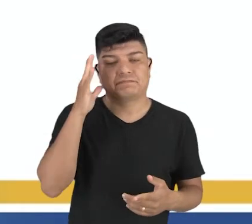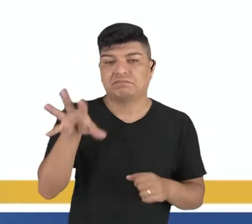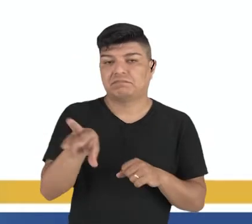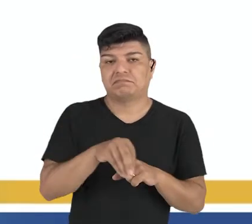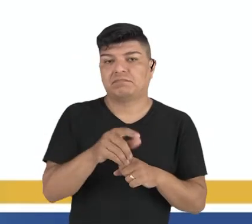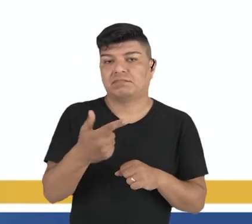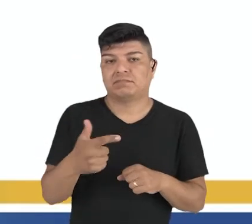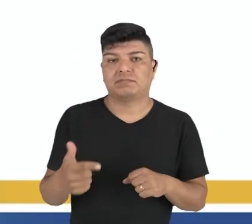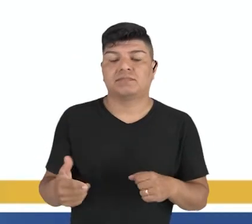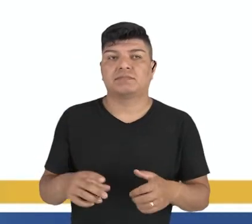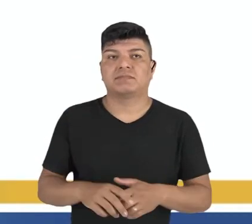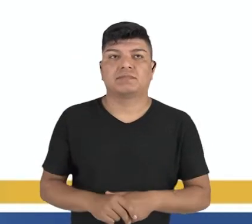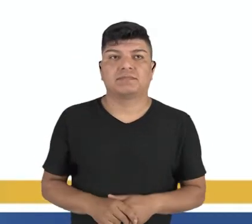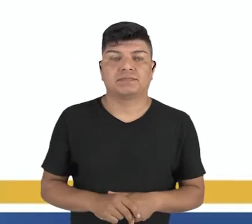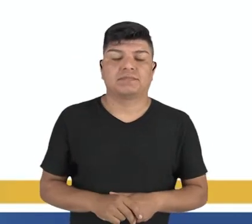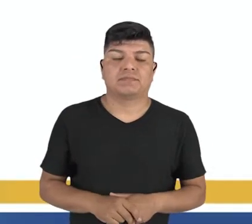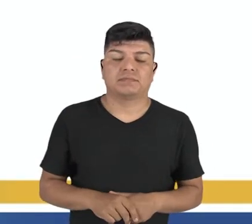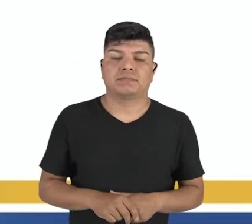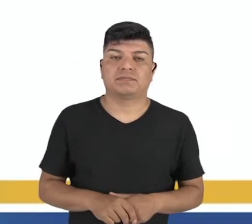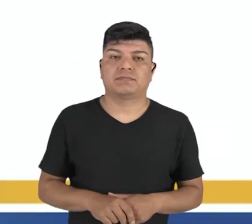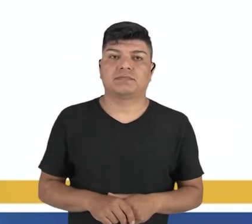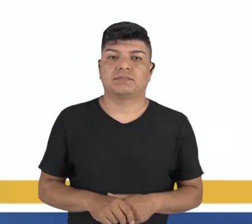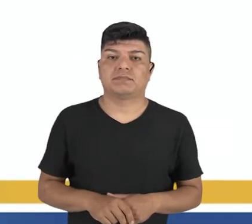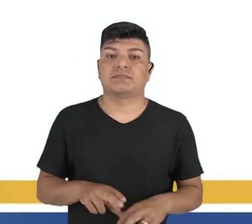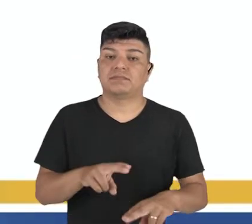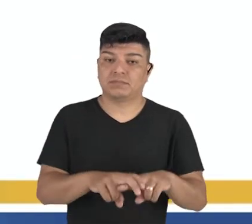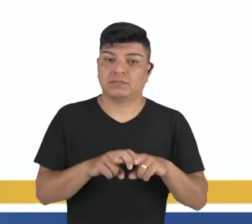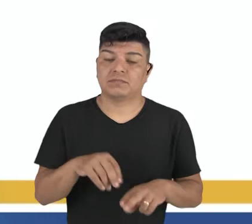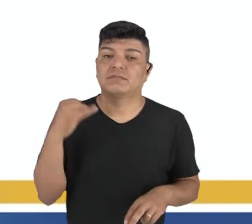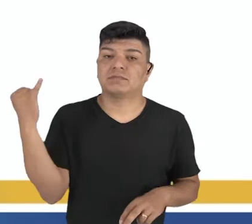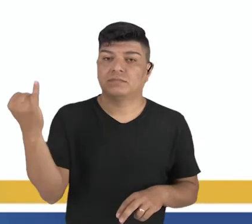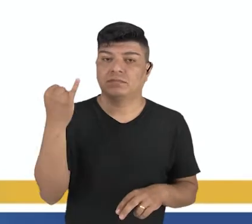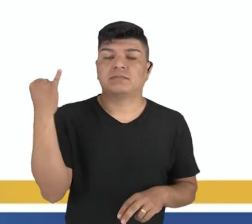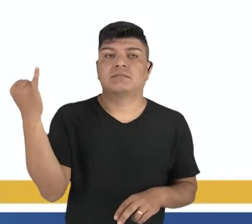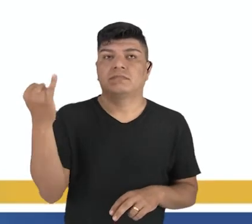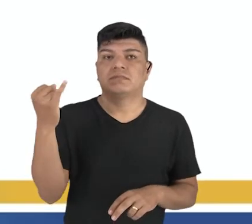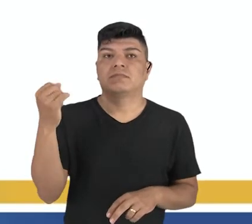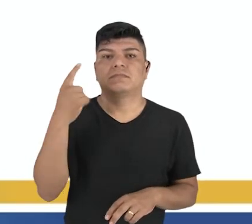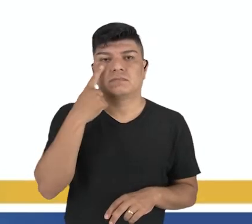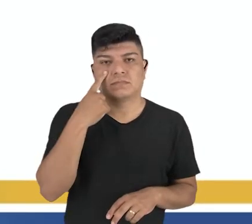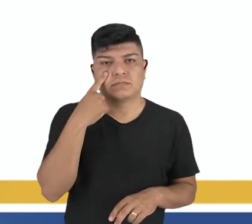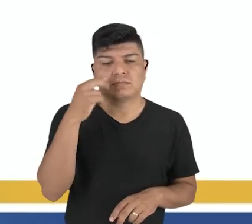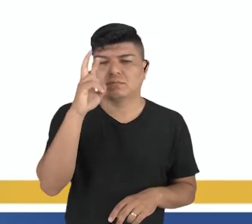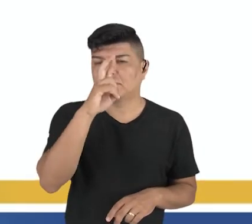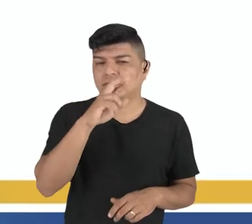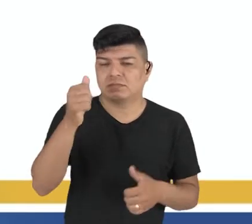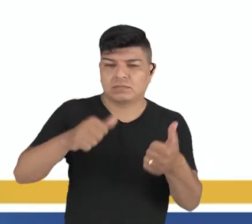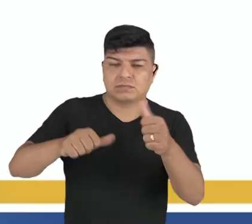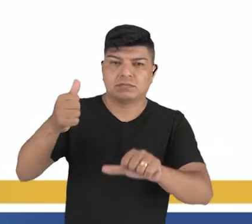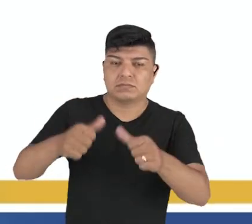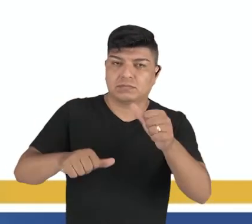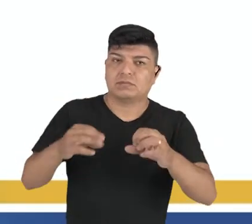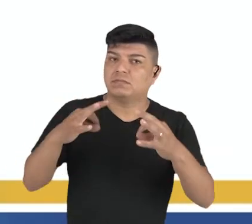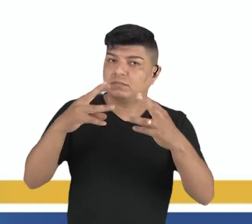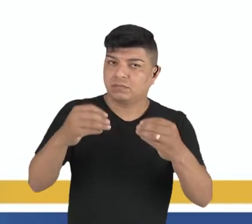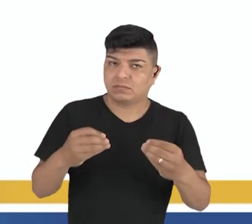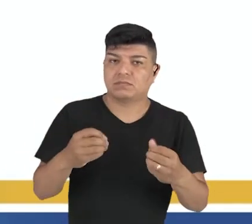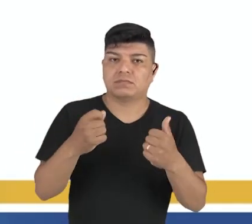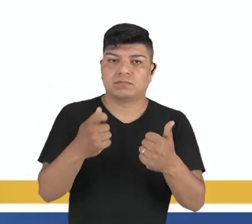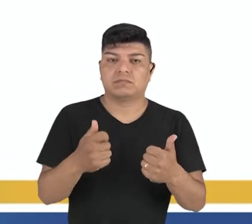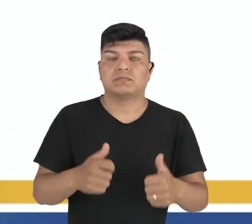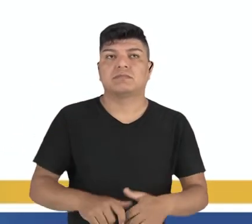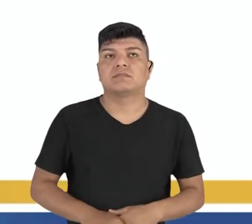conhecimento a respeito da área. Então, é importante observar, é importante analisar essas situações, tá